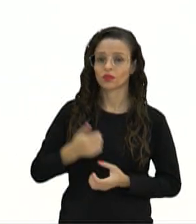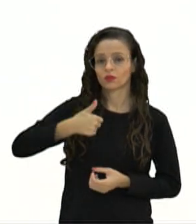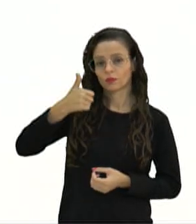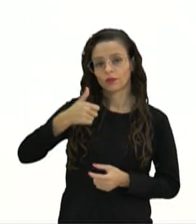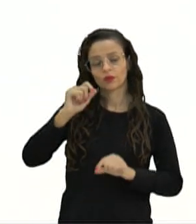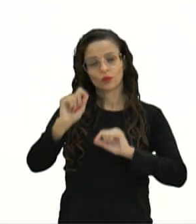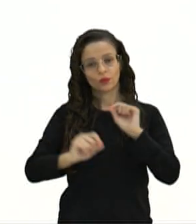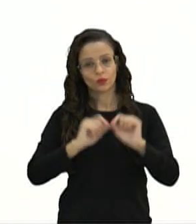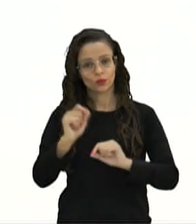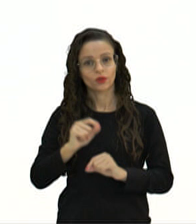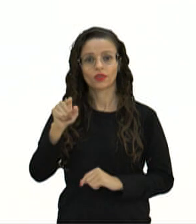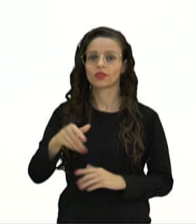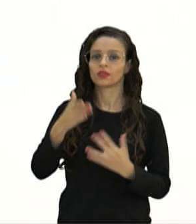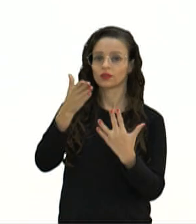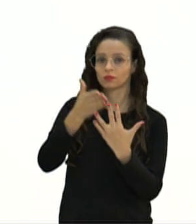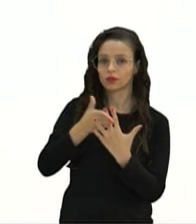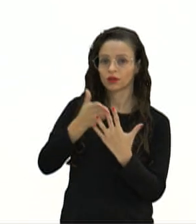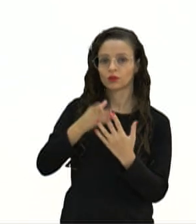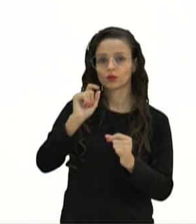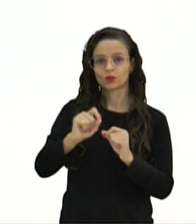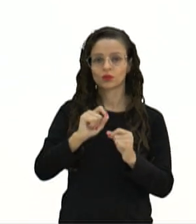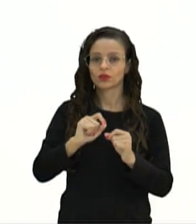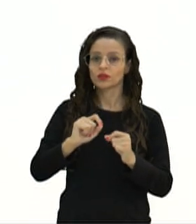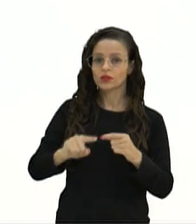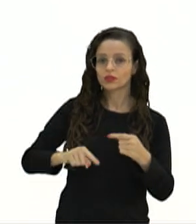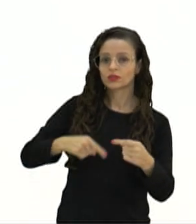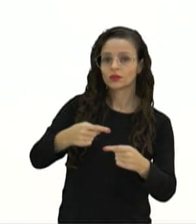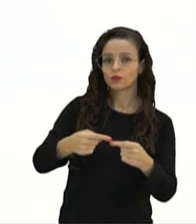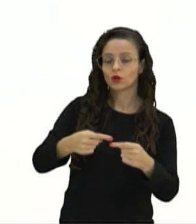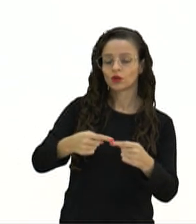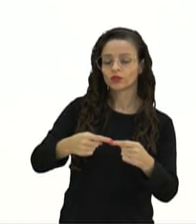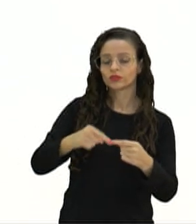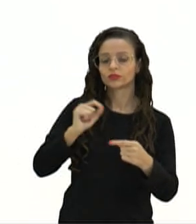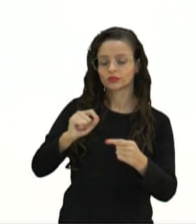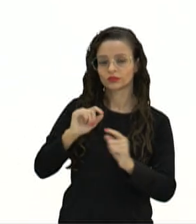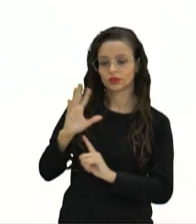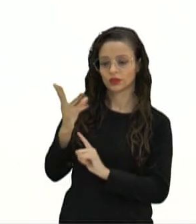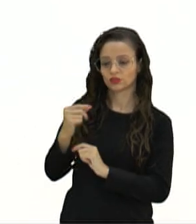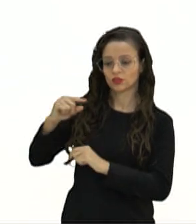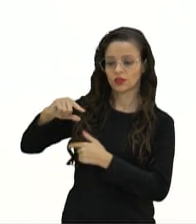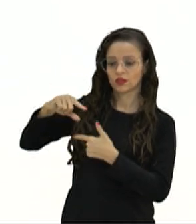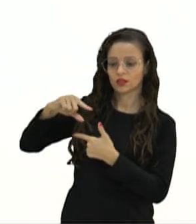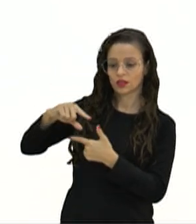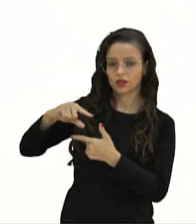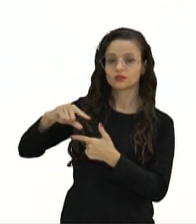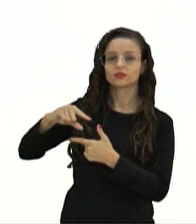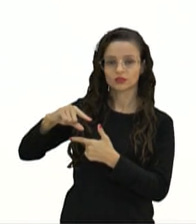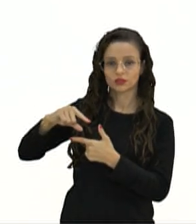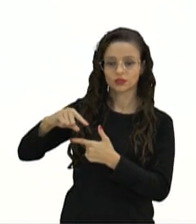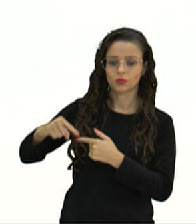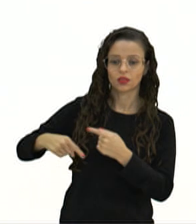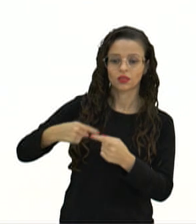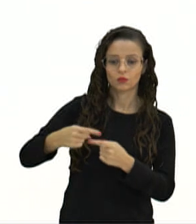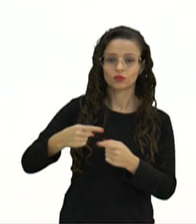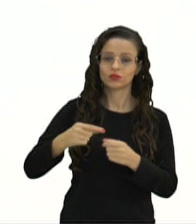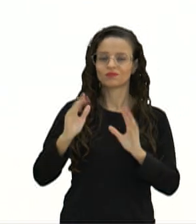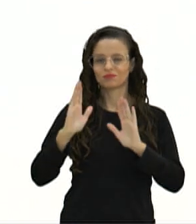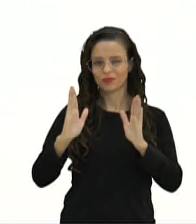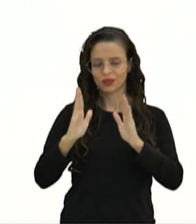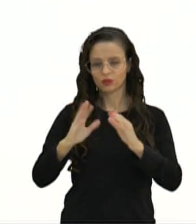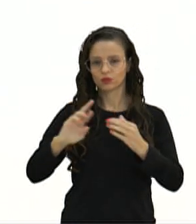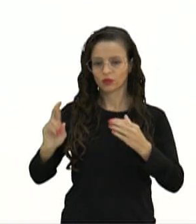considerar que o barroco ele vem na sequência do classicismo, da arte classicista, que ocorre ali no